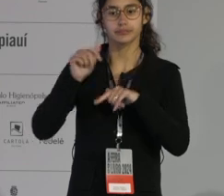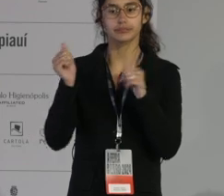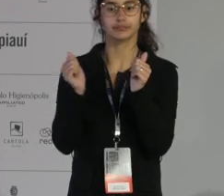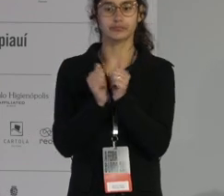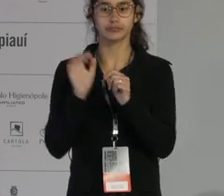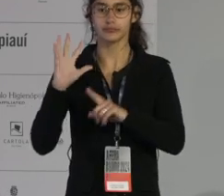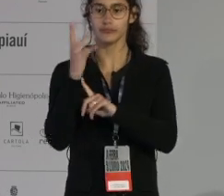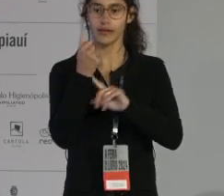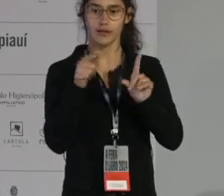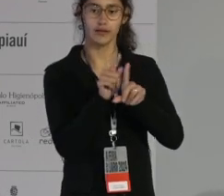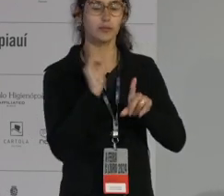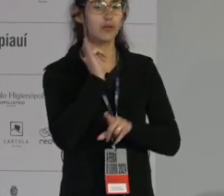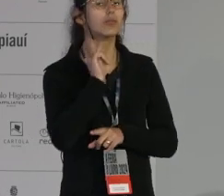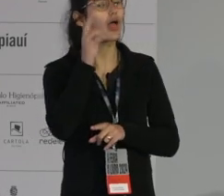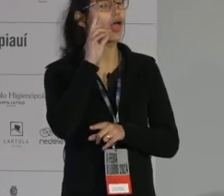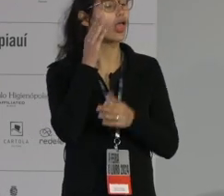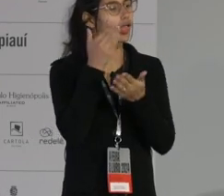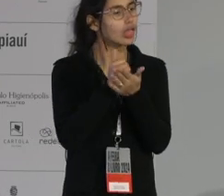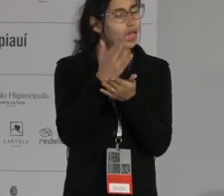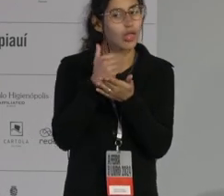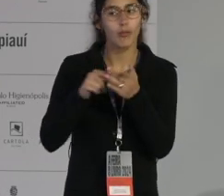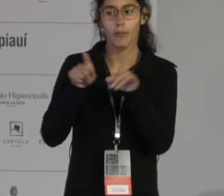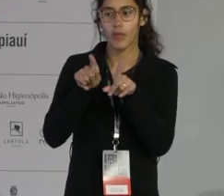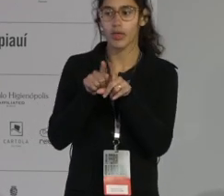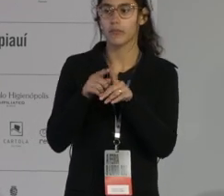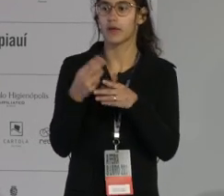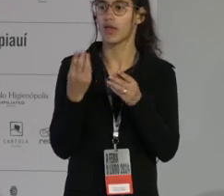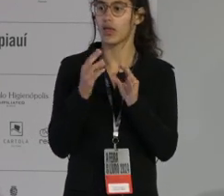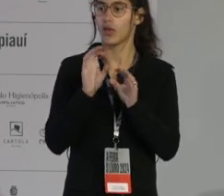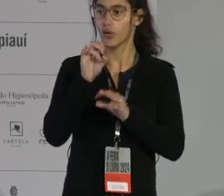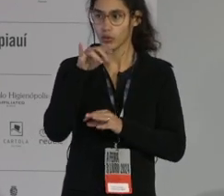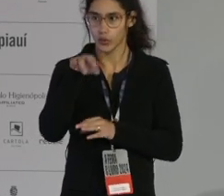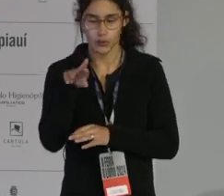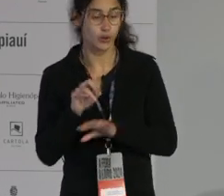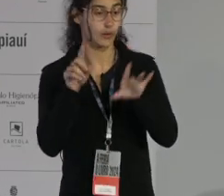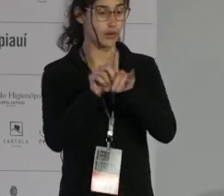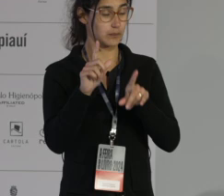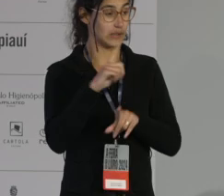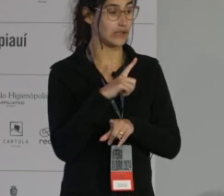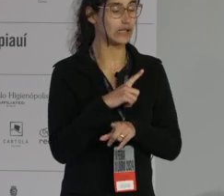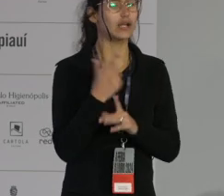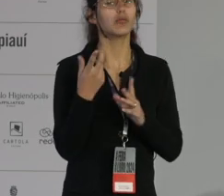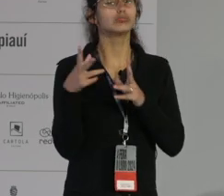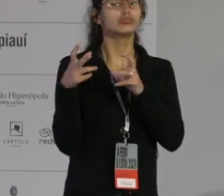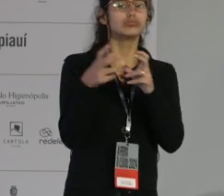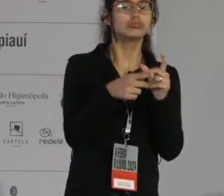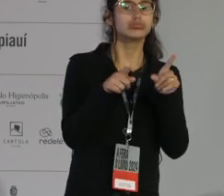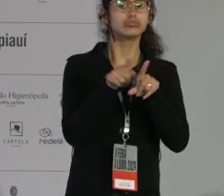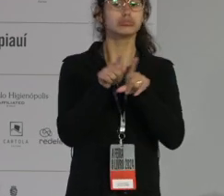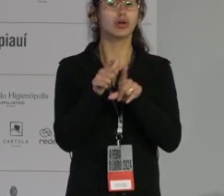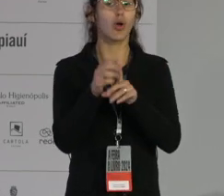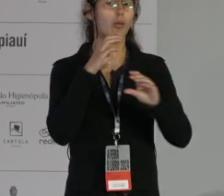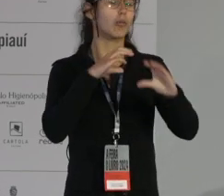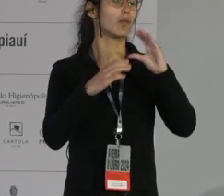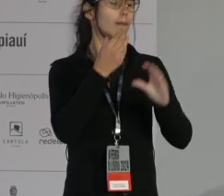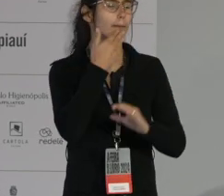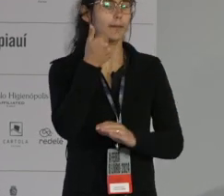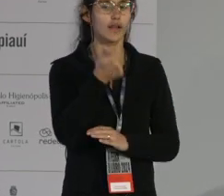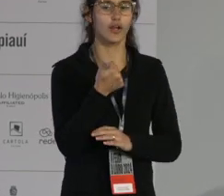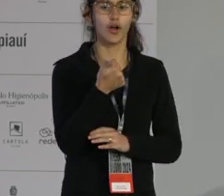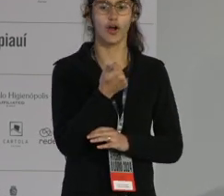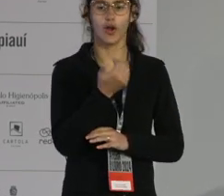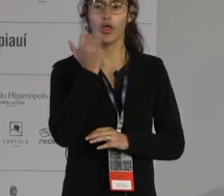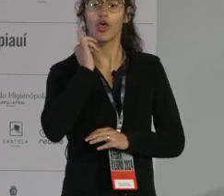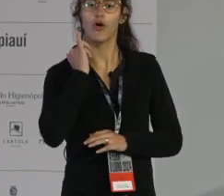arte tântrica de se cortar cebola. E o Odorico, por sua vez, ele tem, eu percebi pelo menos, uma certa comunicação entre os contos.